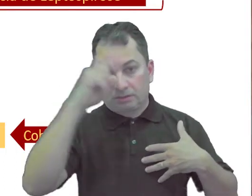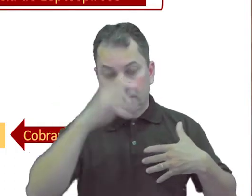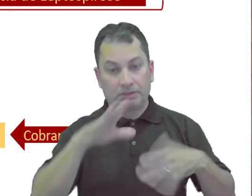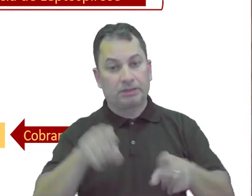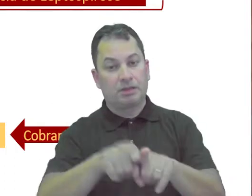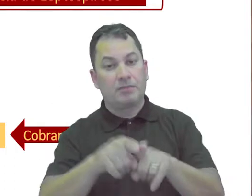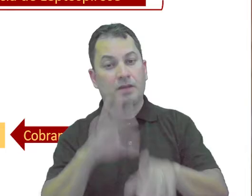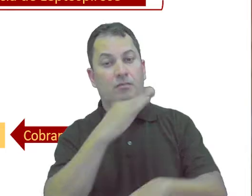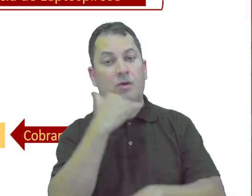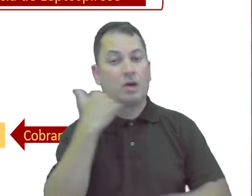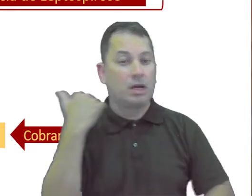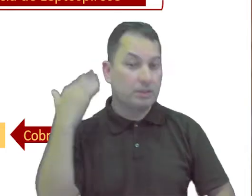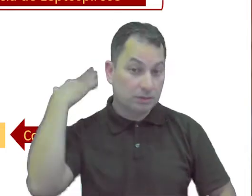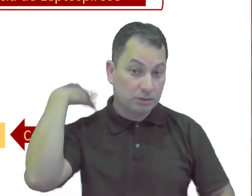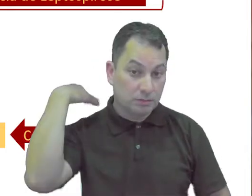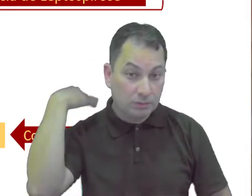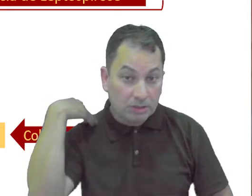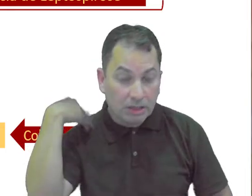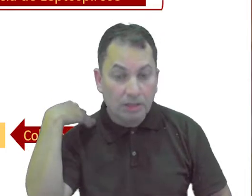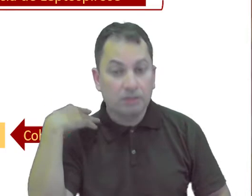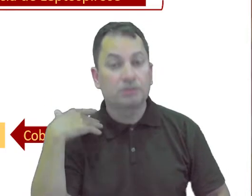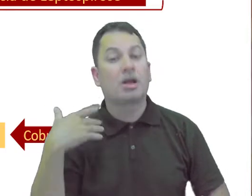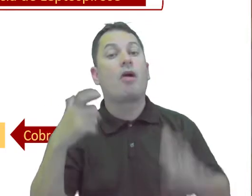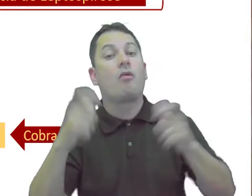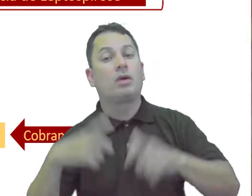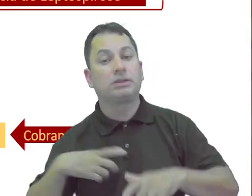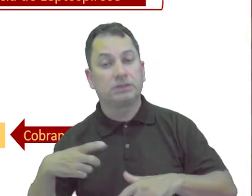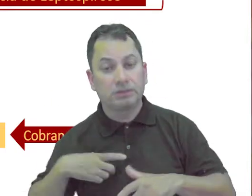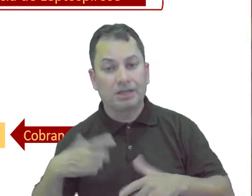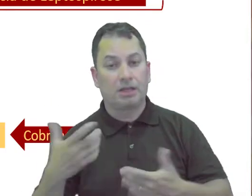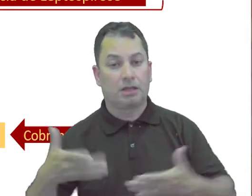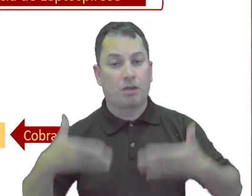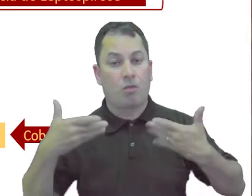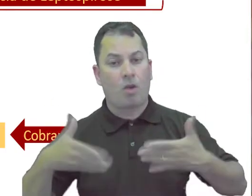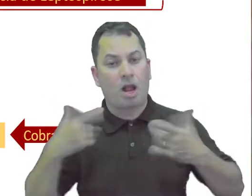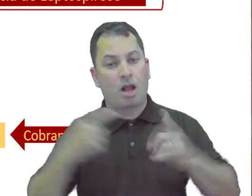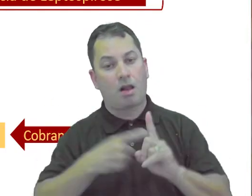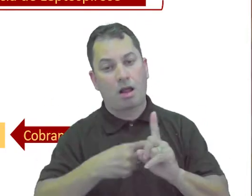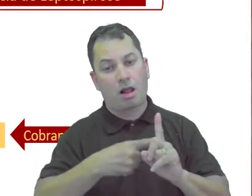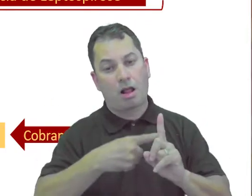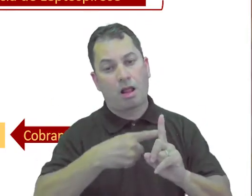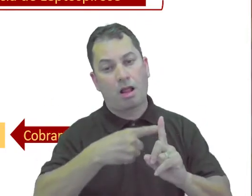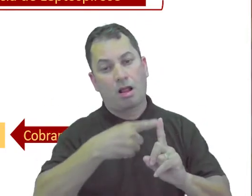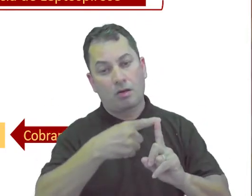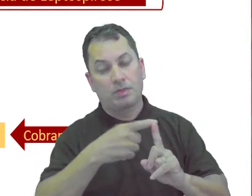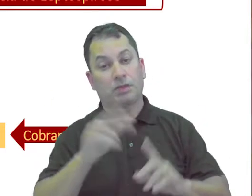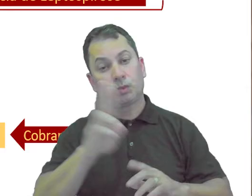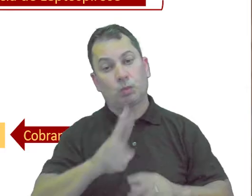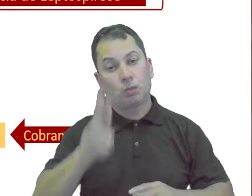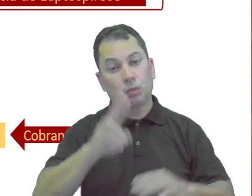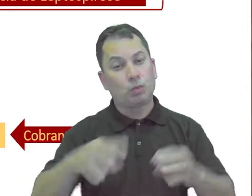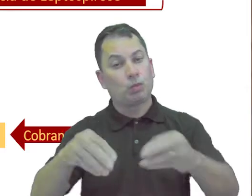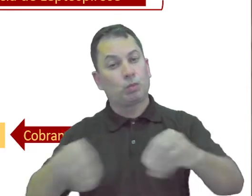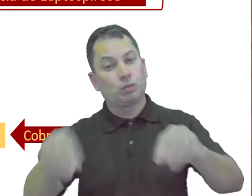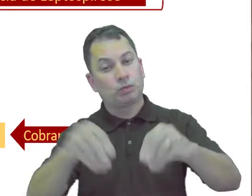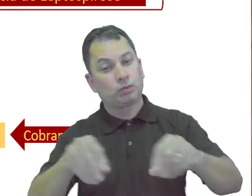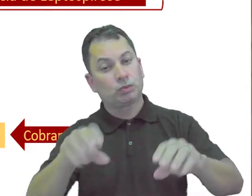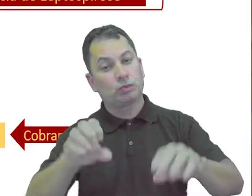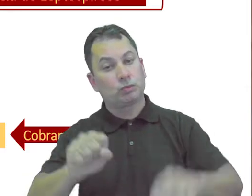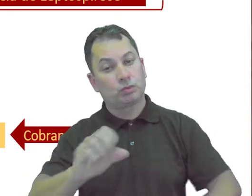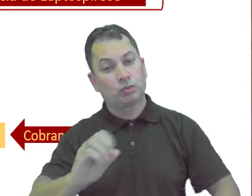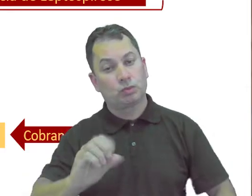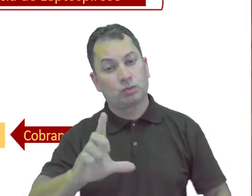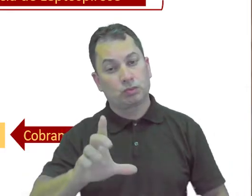geral, aonde estão os focos de calor, uso e cobertura do solo, a concentração de material particulado,